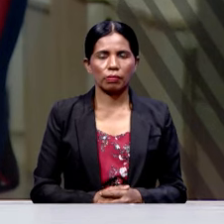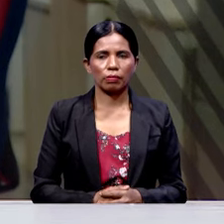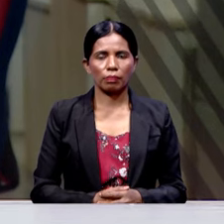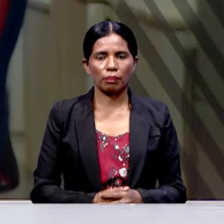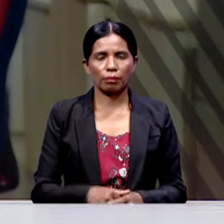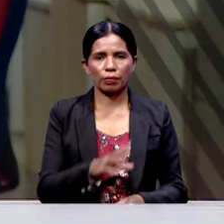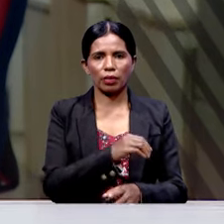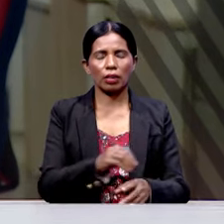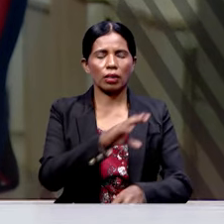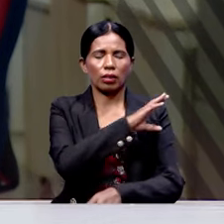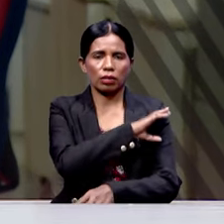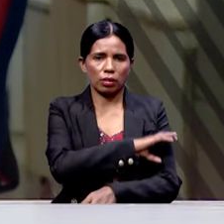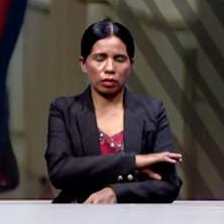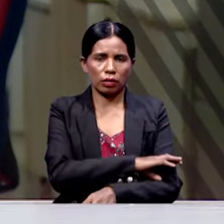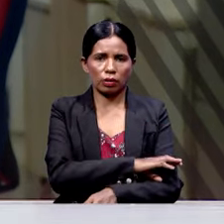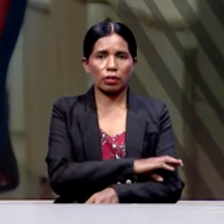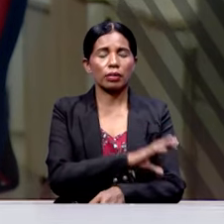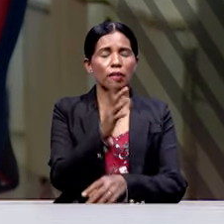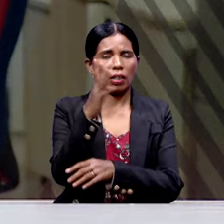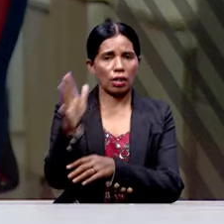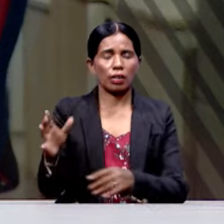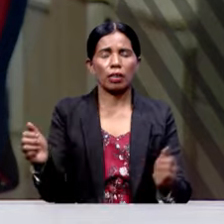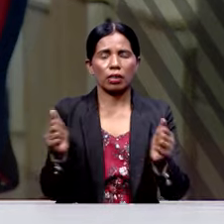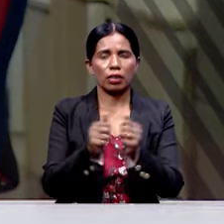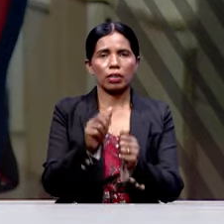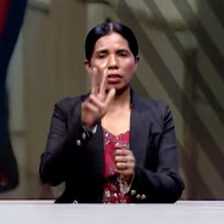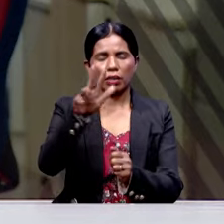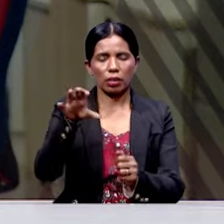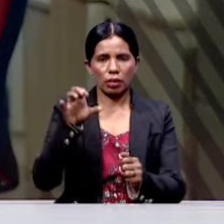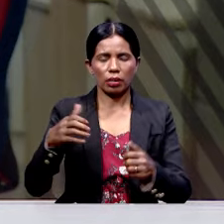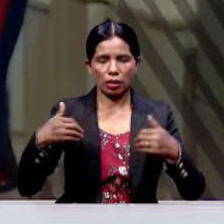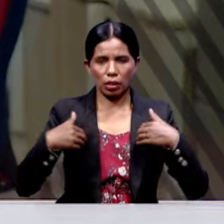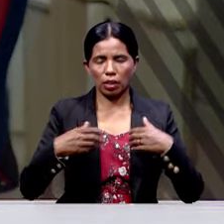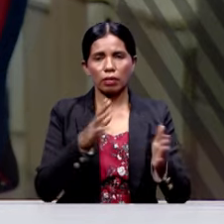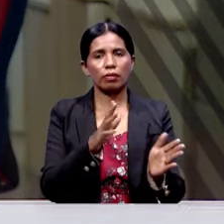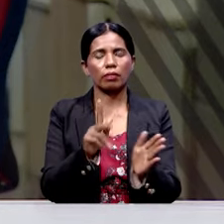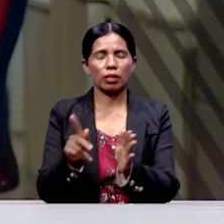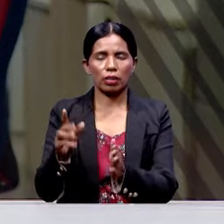Destino Corpo, Guarda Floresta, Atos Tolo Recém e a Rela Fase Avaliação.